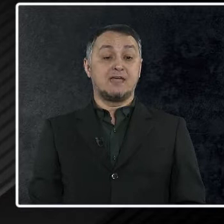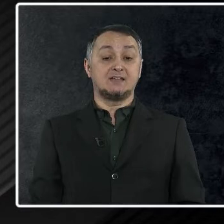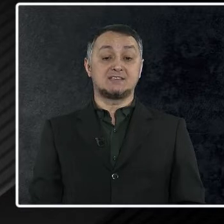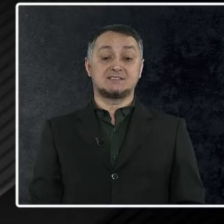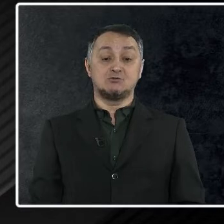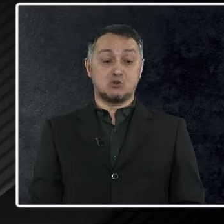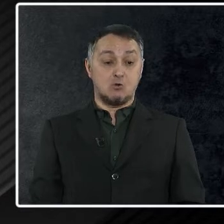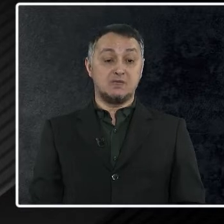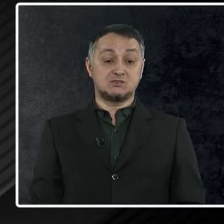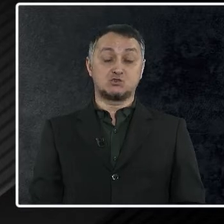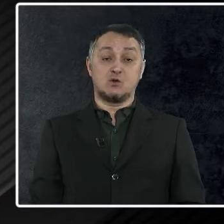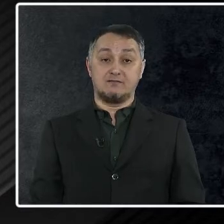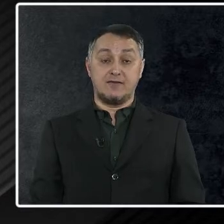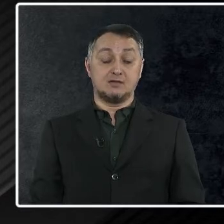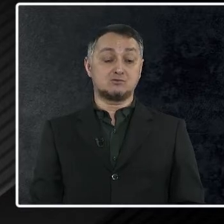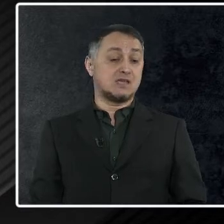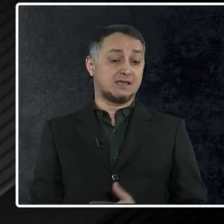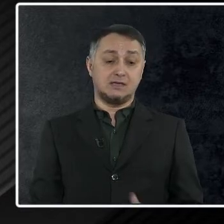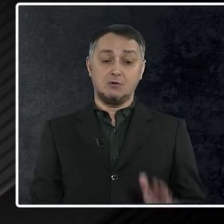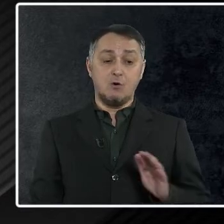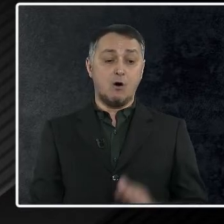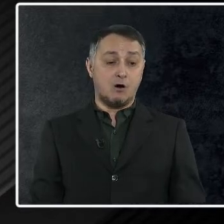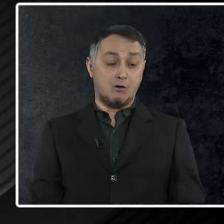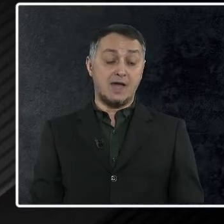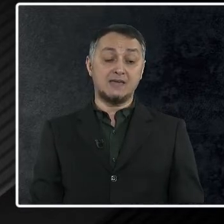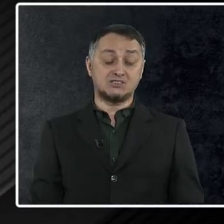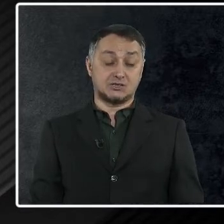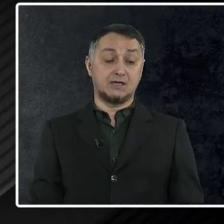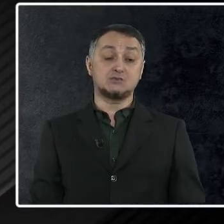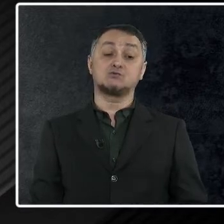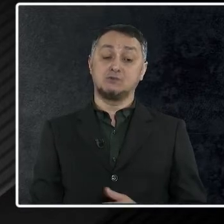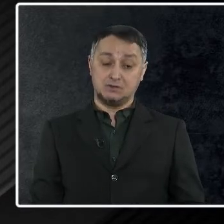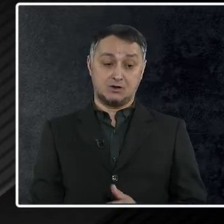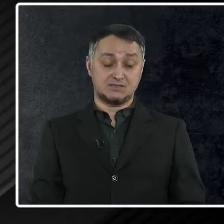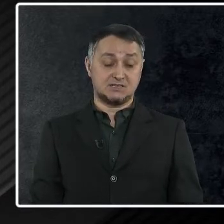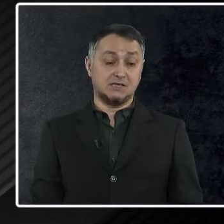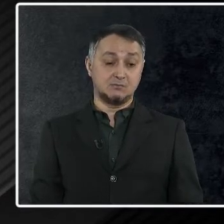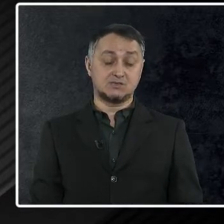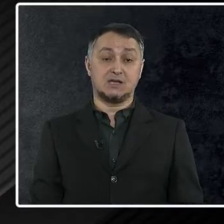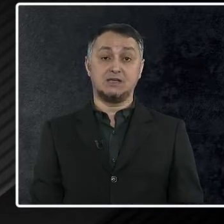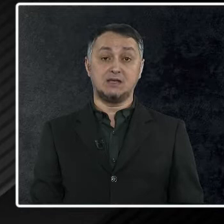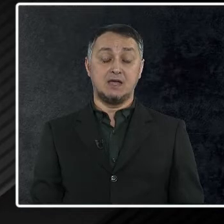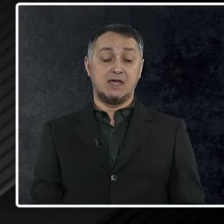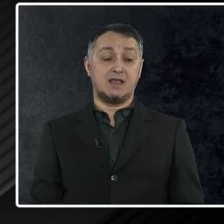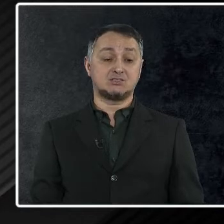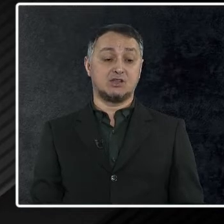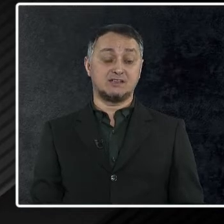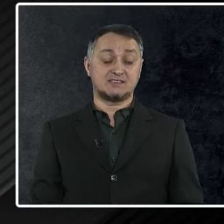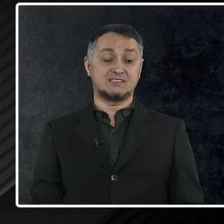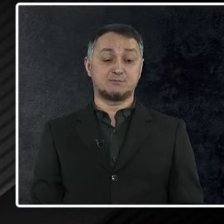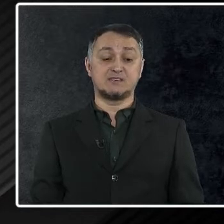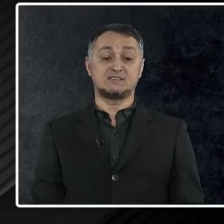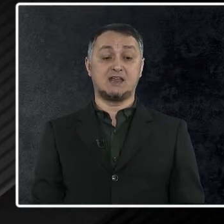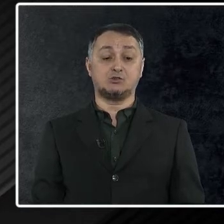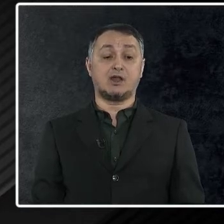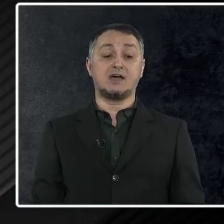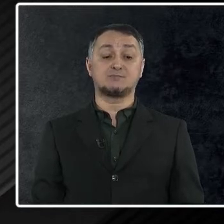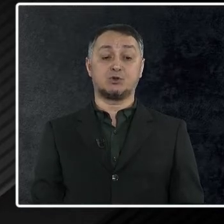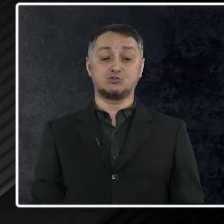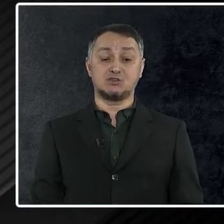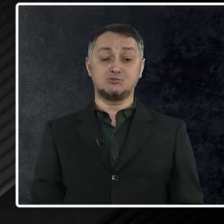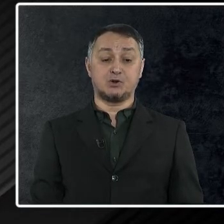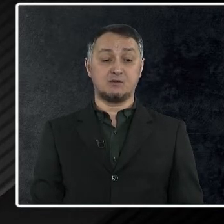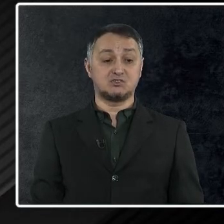som. Realização de comícios ou eventos, e aqui o rol é extenso e nós seguimos aí relacionando essas despesas